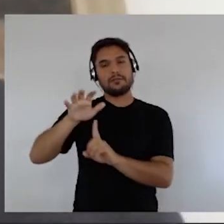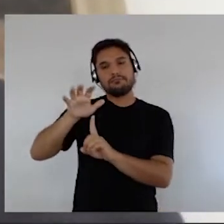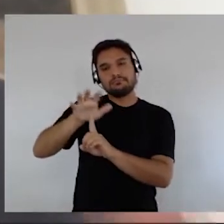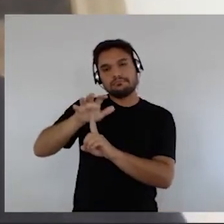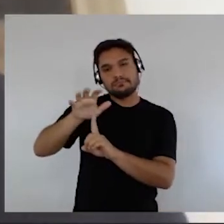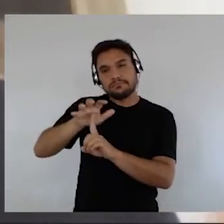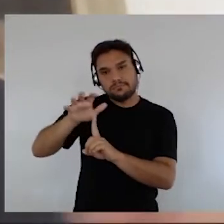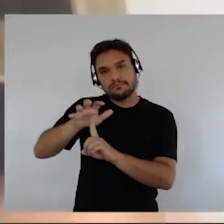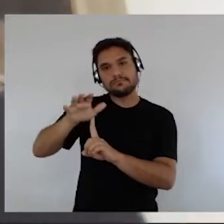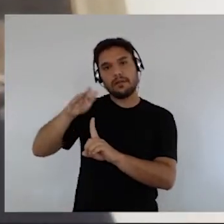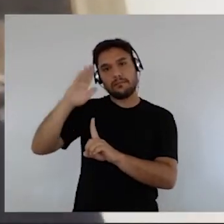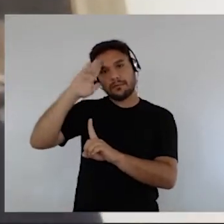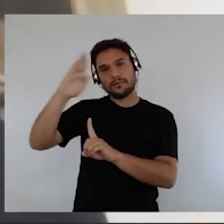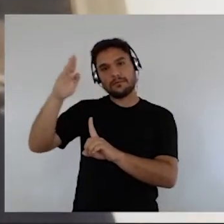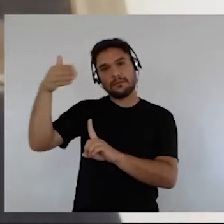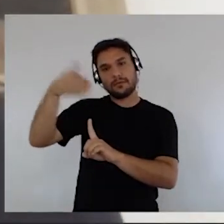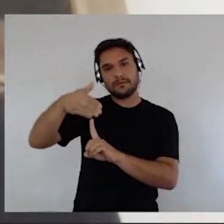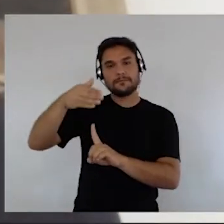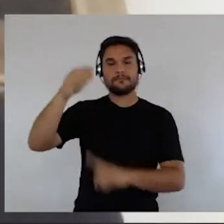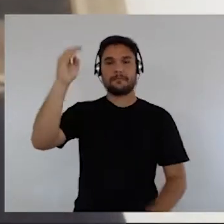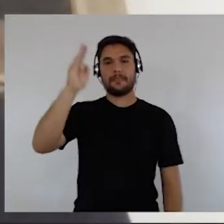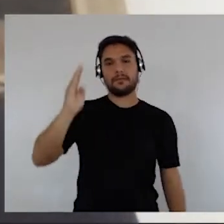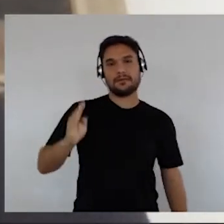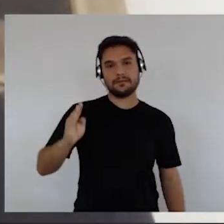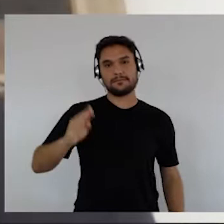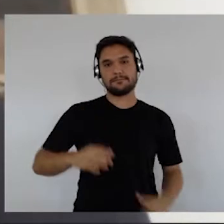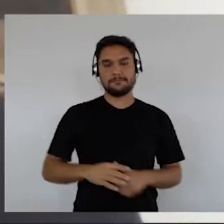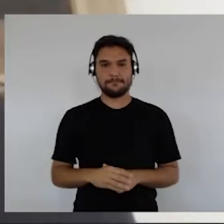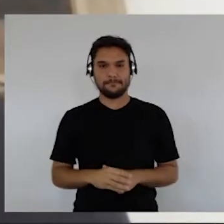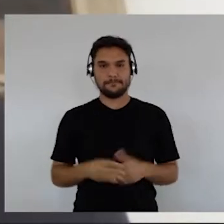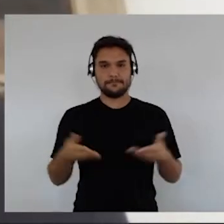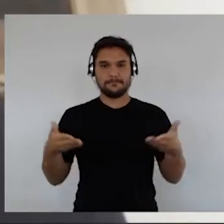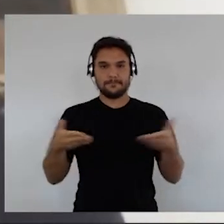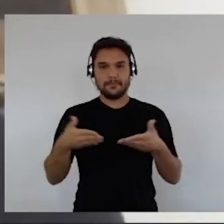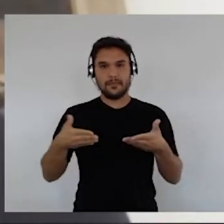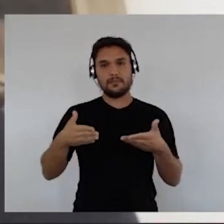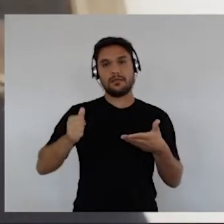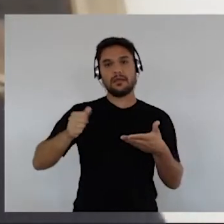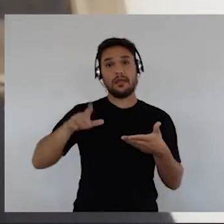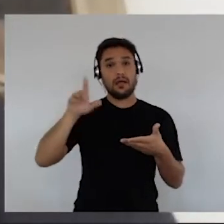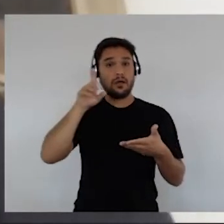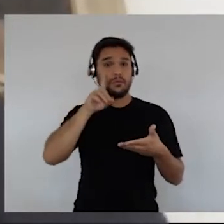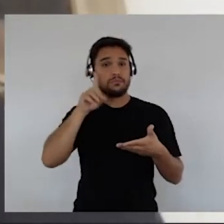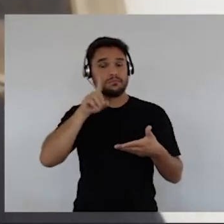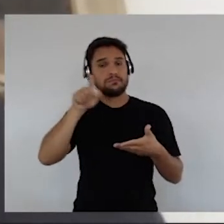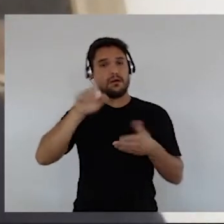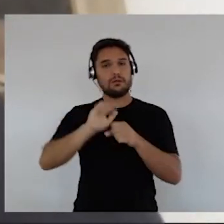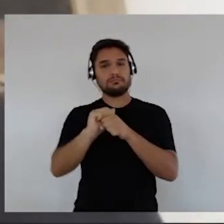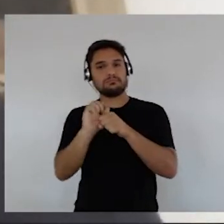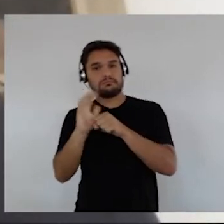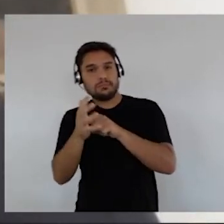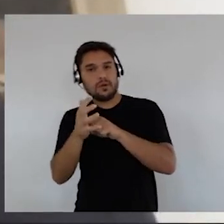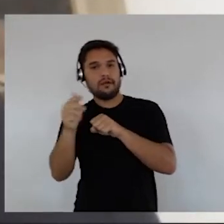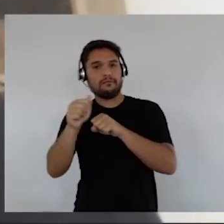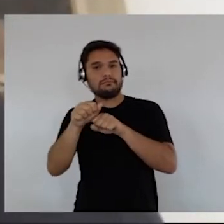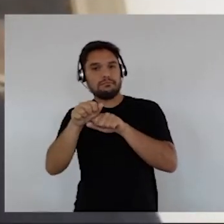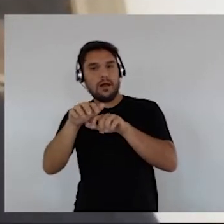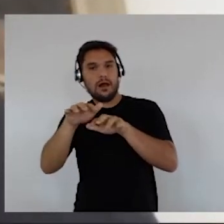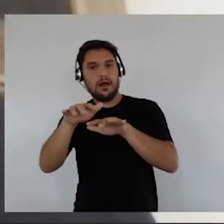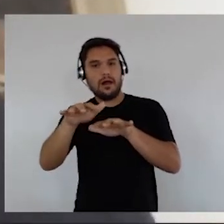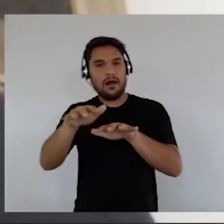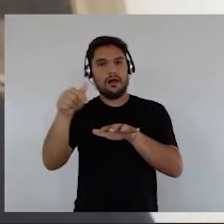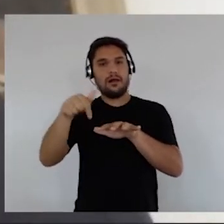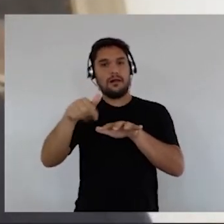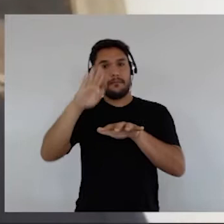diretamente o Brasil. Os pontos quentes do coronavírus nos Estados Unidos estão começando a se espalhar